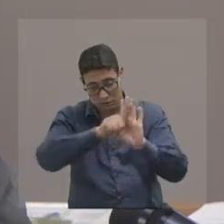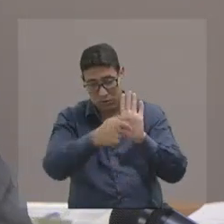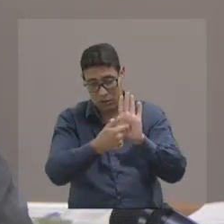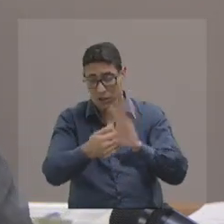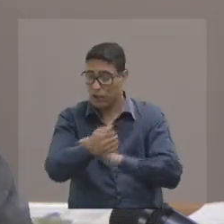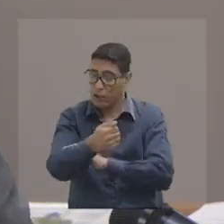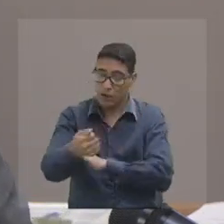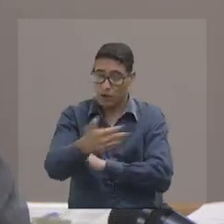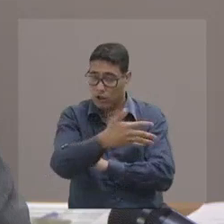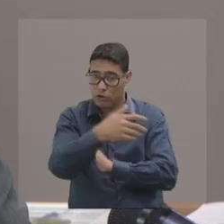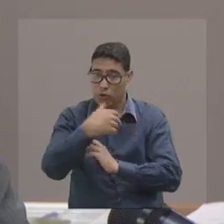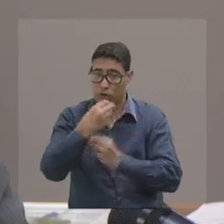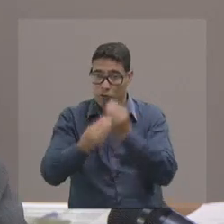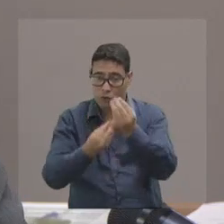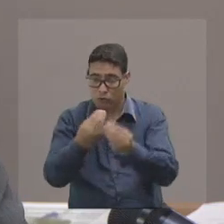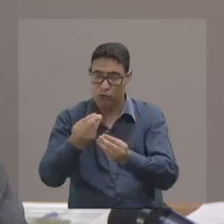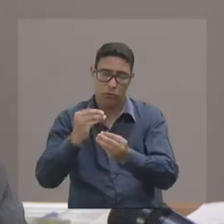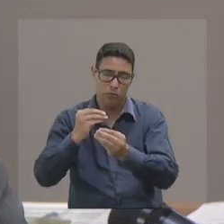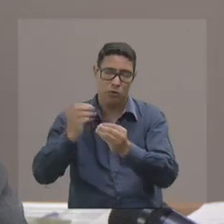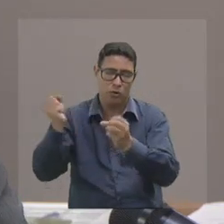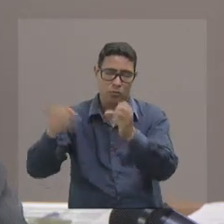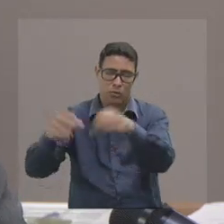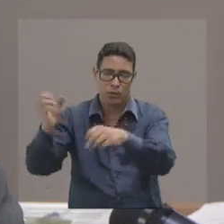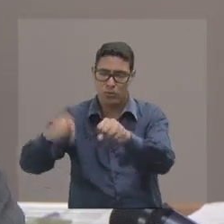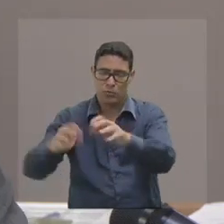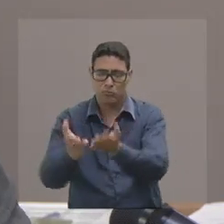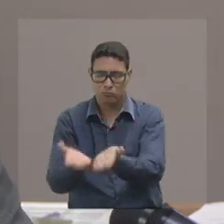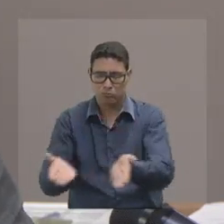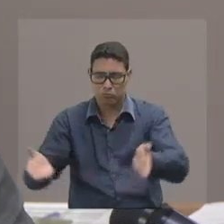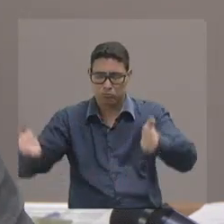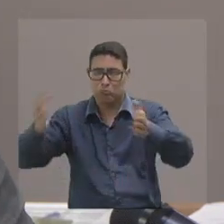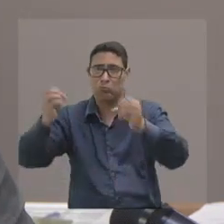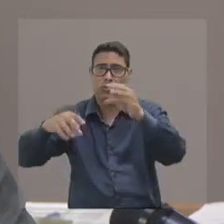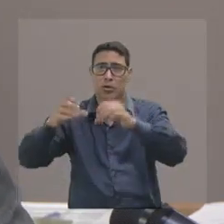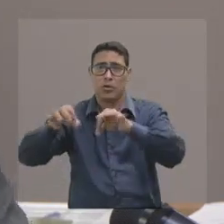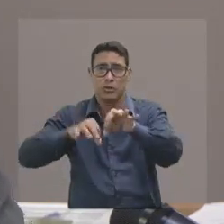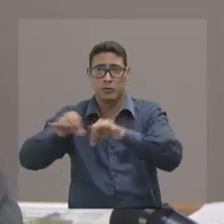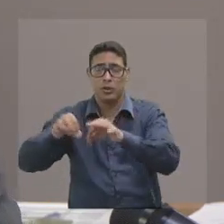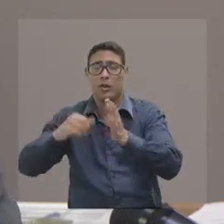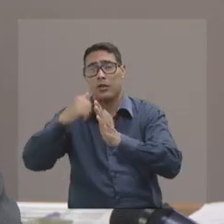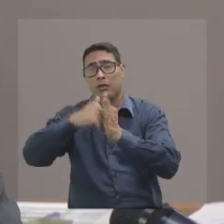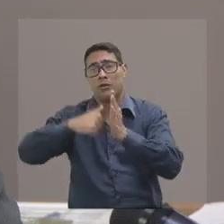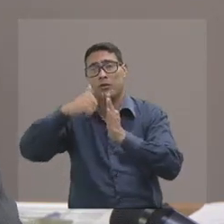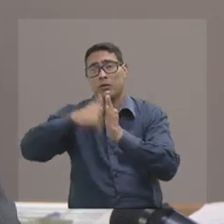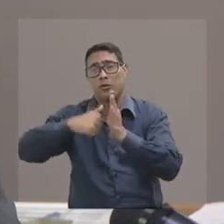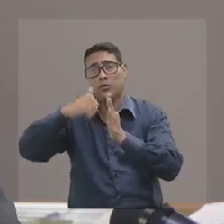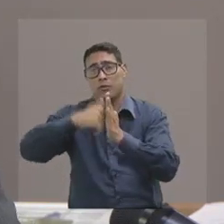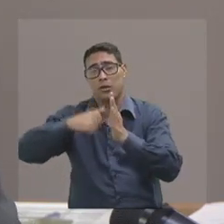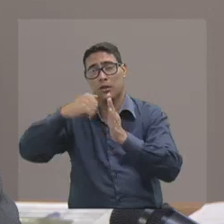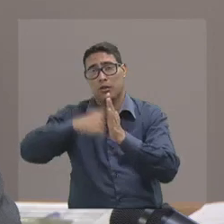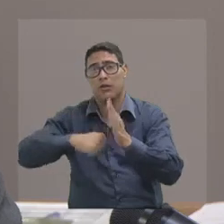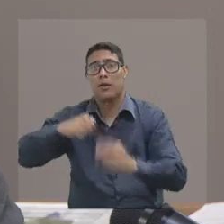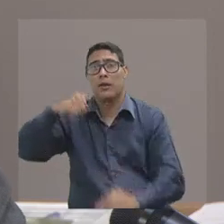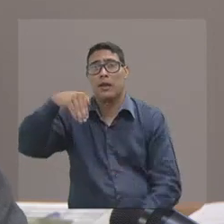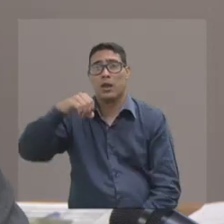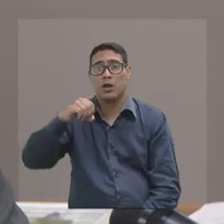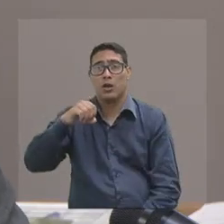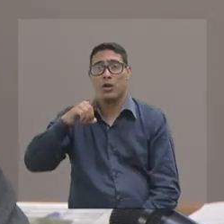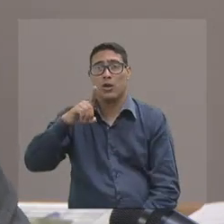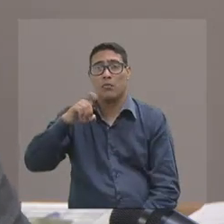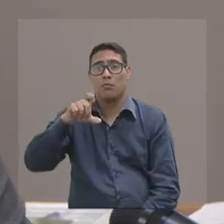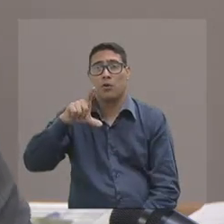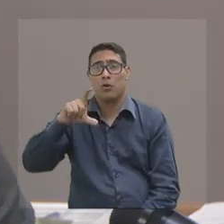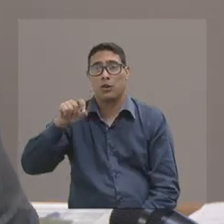modelagem de disposição de rejeitos no processo de mineração é o modelo de empilhamento